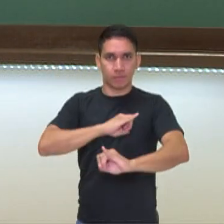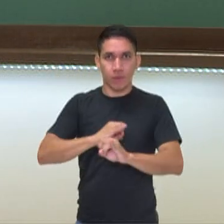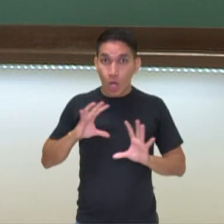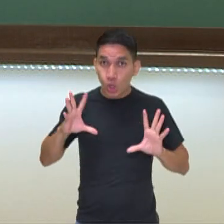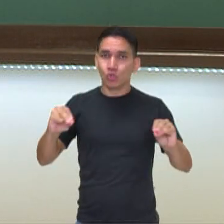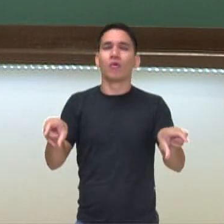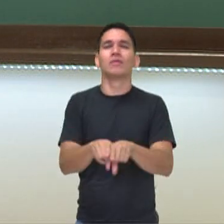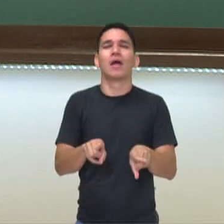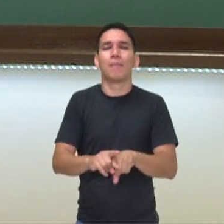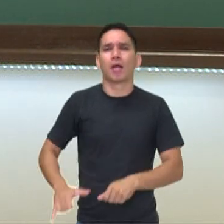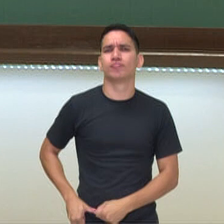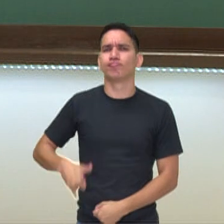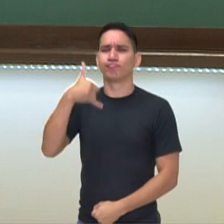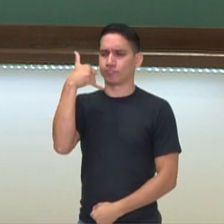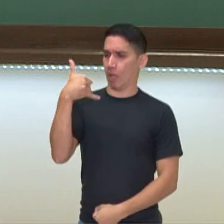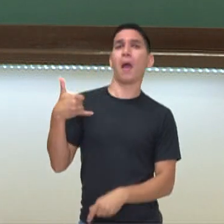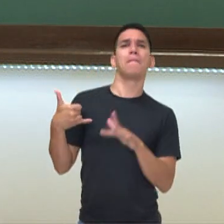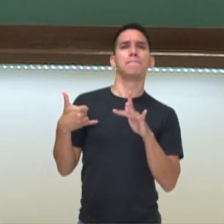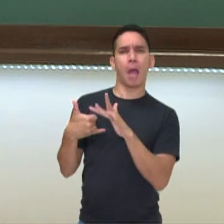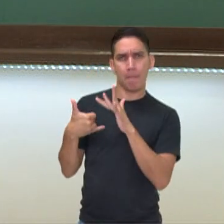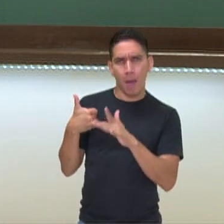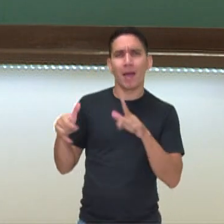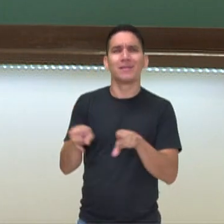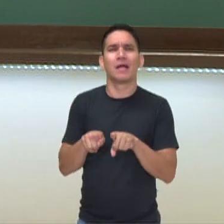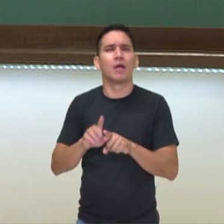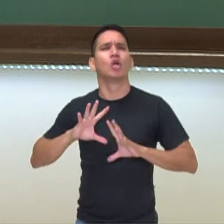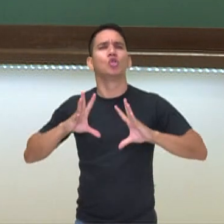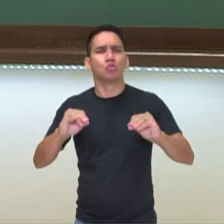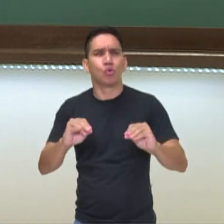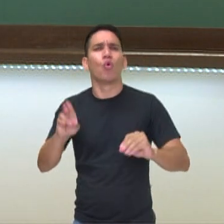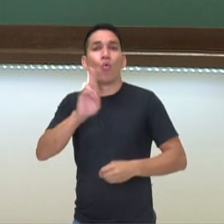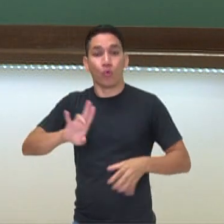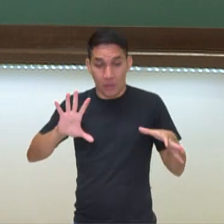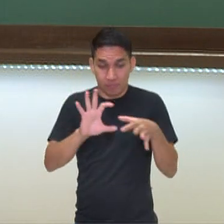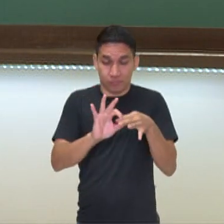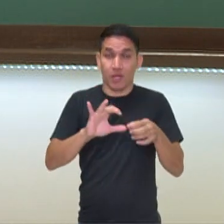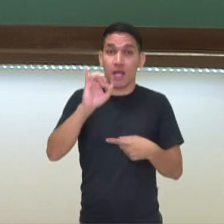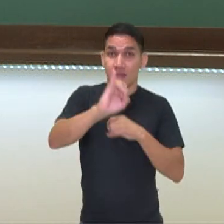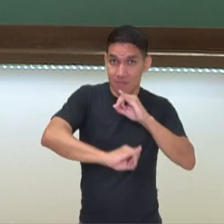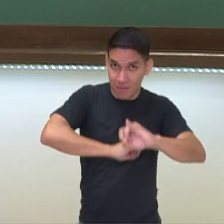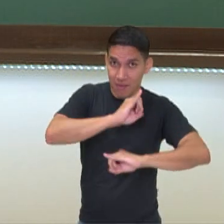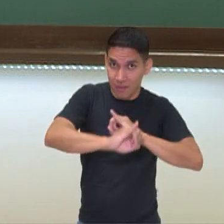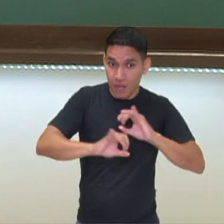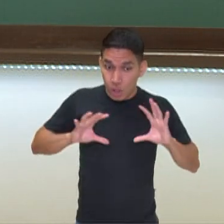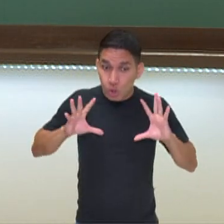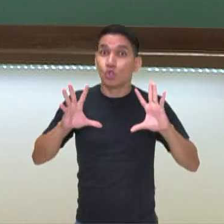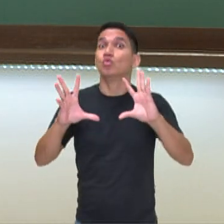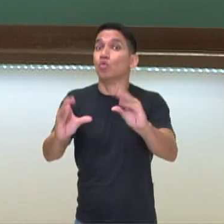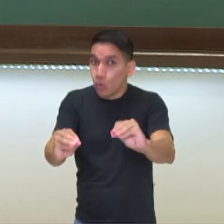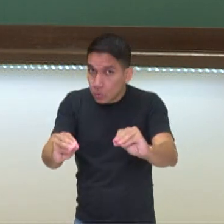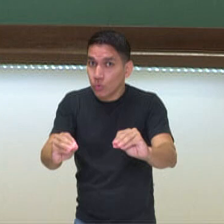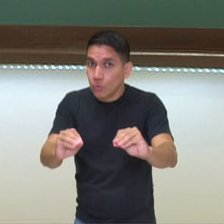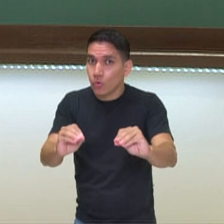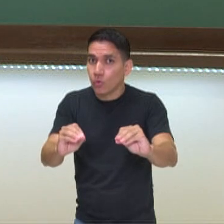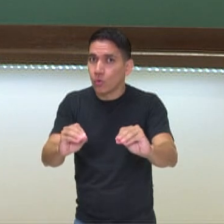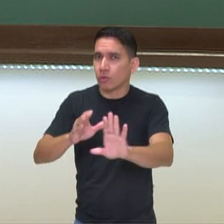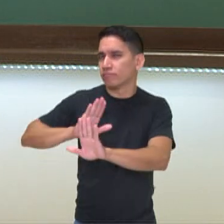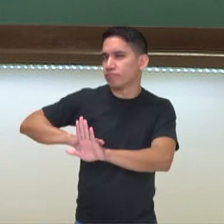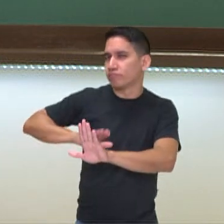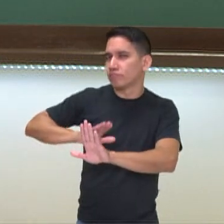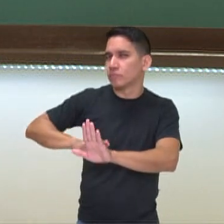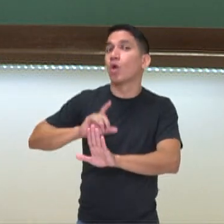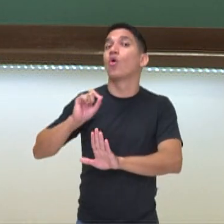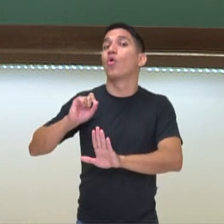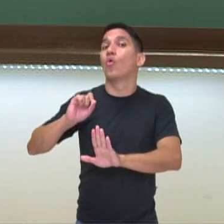os smartphones e todos os equipamentos que possibilitam uma conexão com a internet, todos eles de forma indireta estão